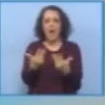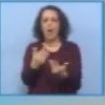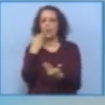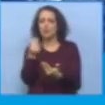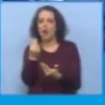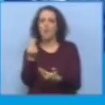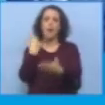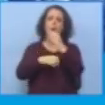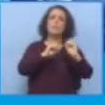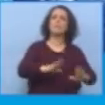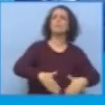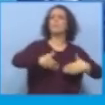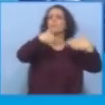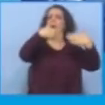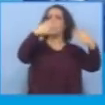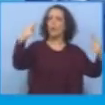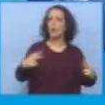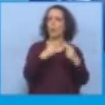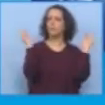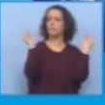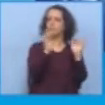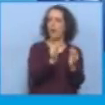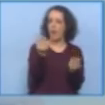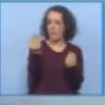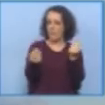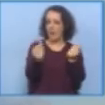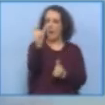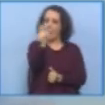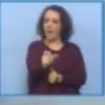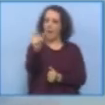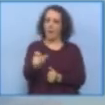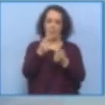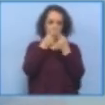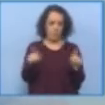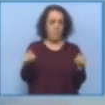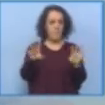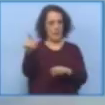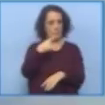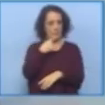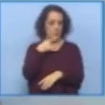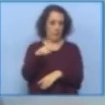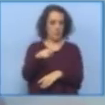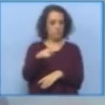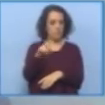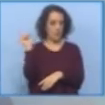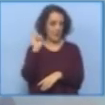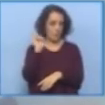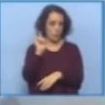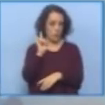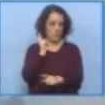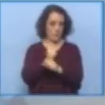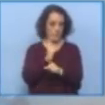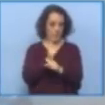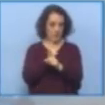primeiras jornadas, mas vai percebendo que este é um canal, continua a ser um canal muito importante para a Igreja